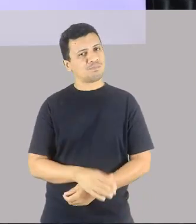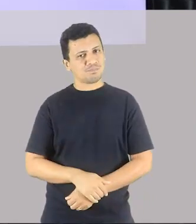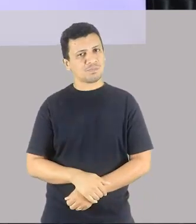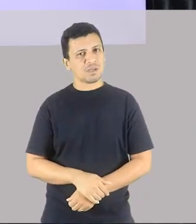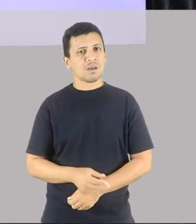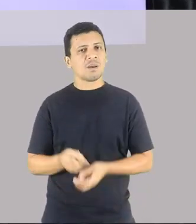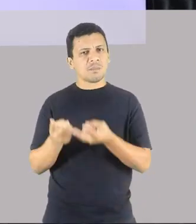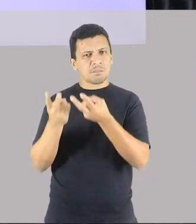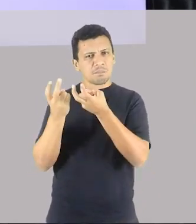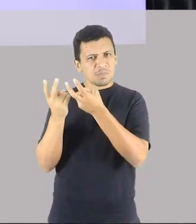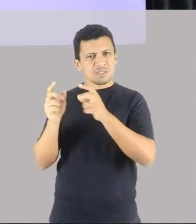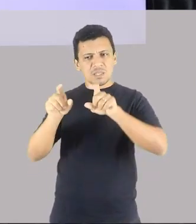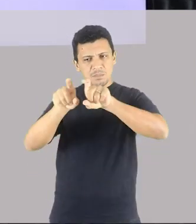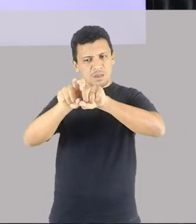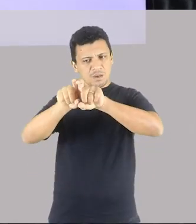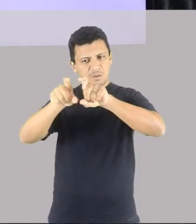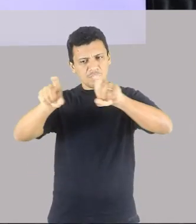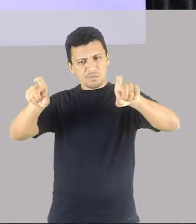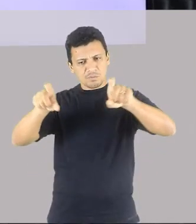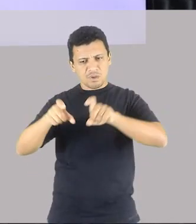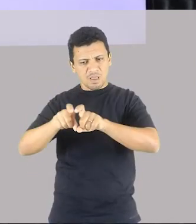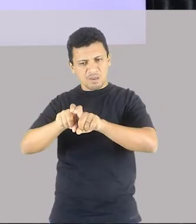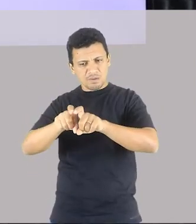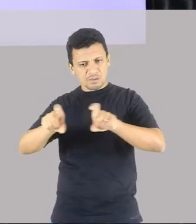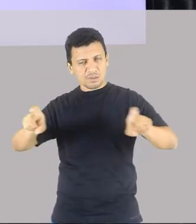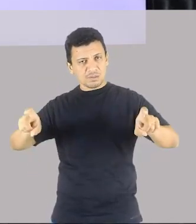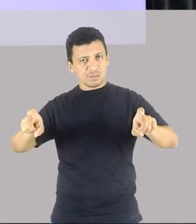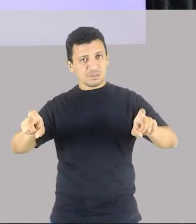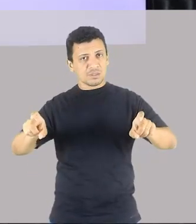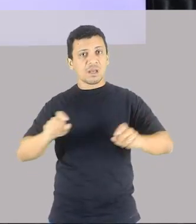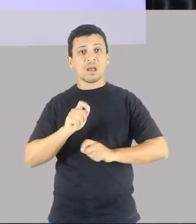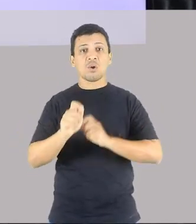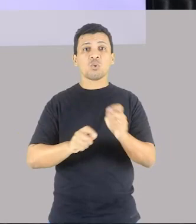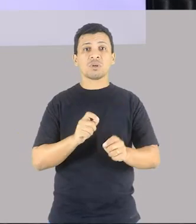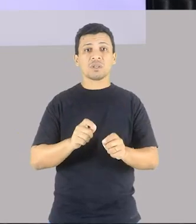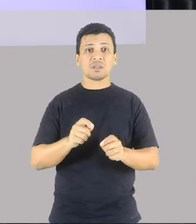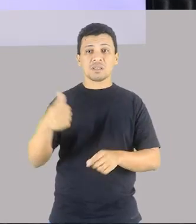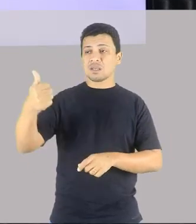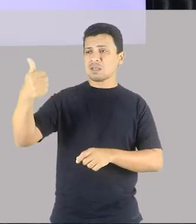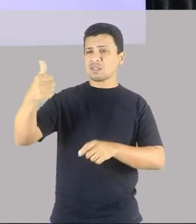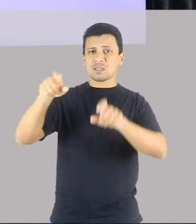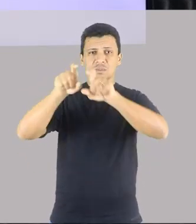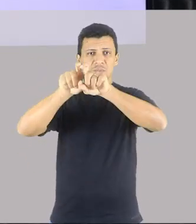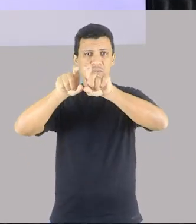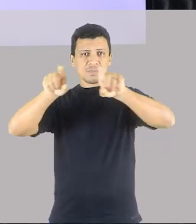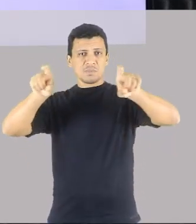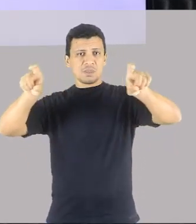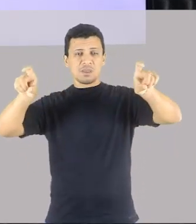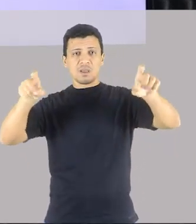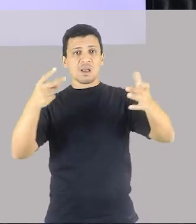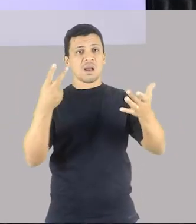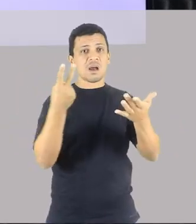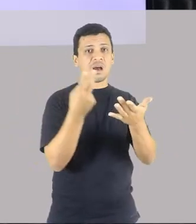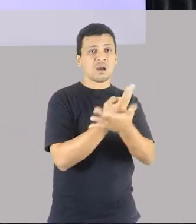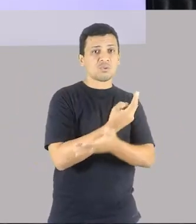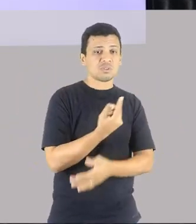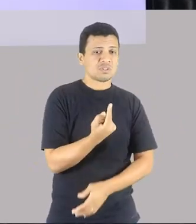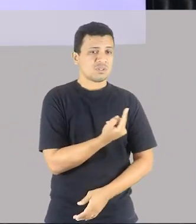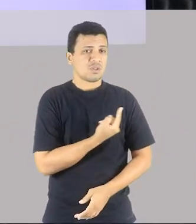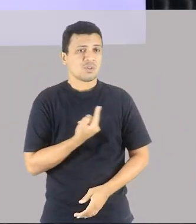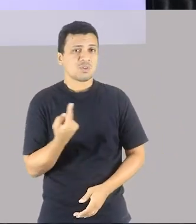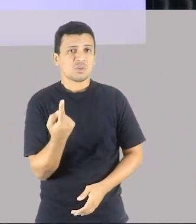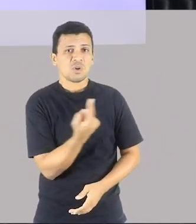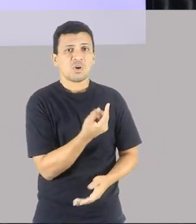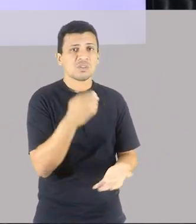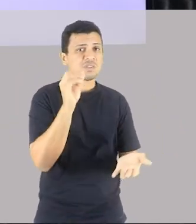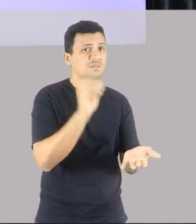né, as orações aqui, tá? É como se eu dissesse na primeira oração, acontece o nosso despreparo. Né?